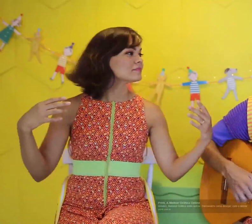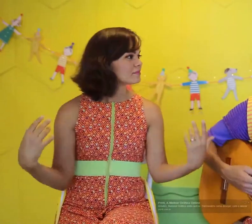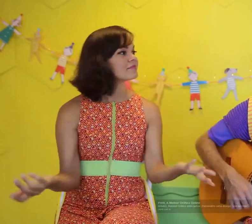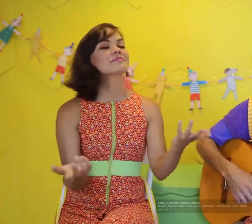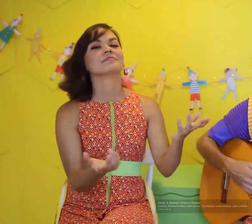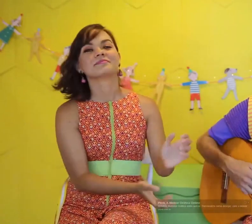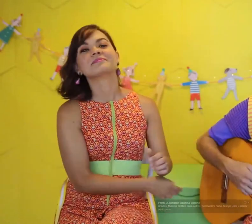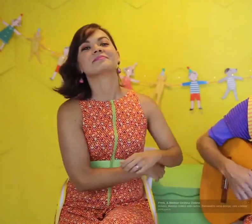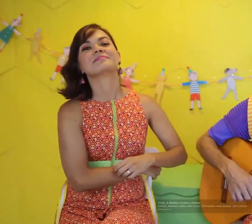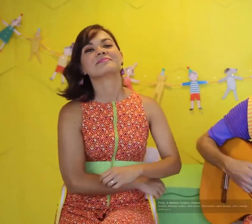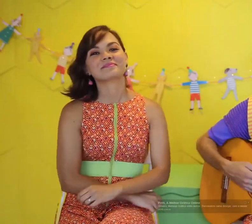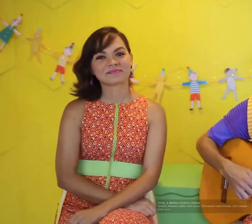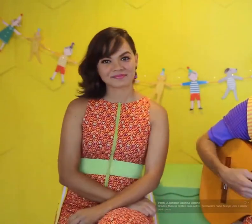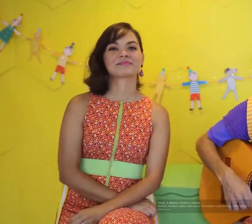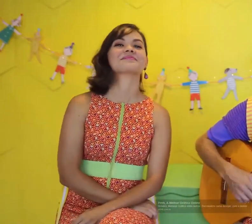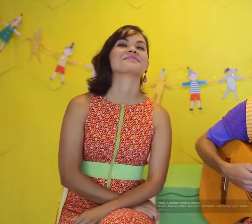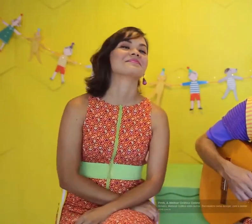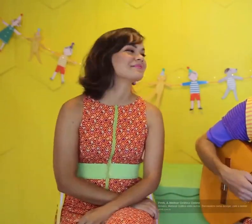Histórias de Anansi.